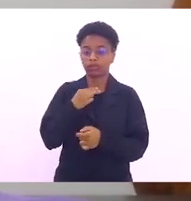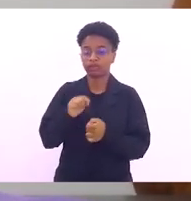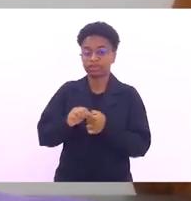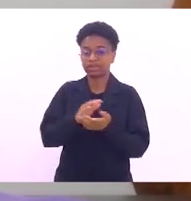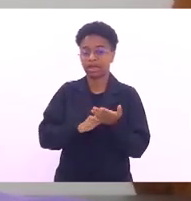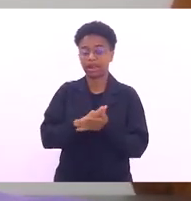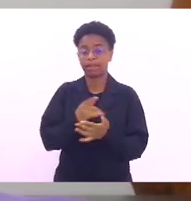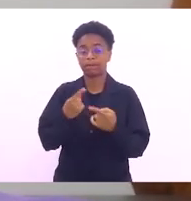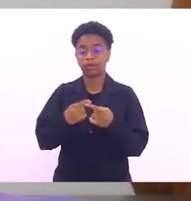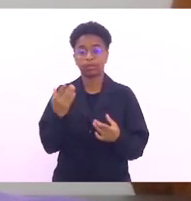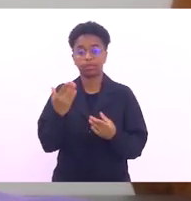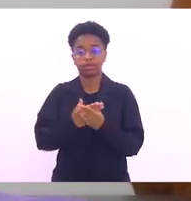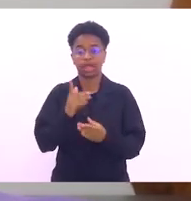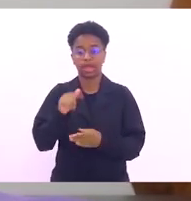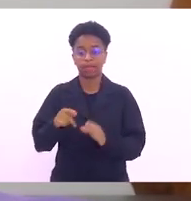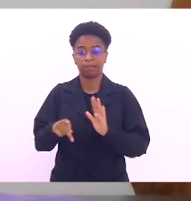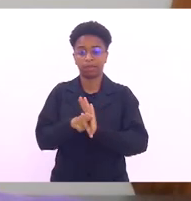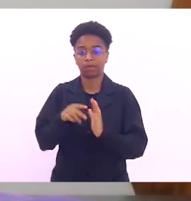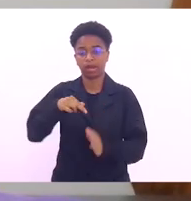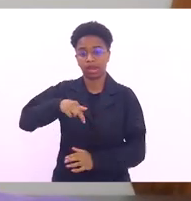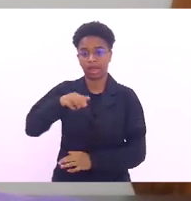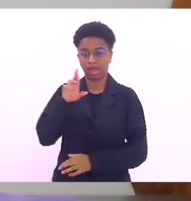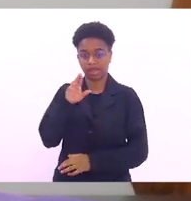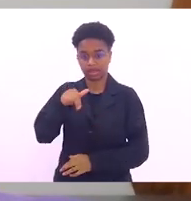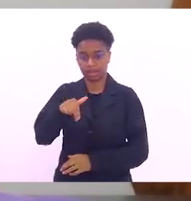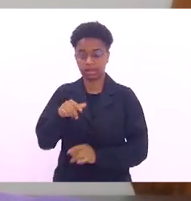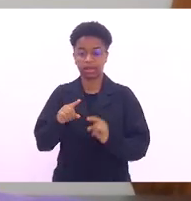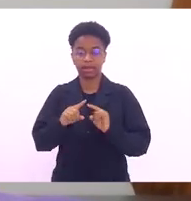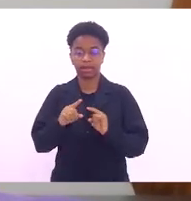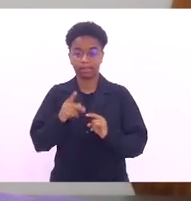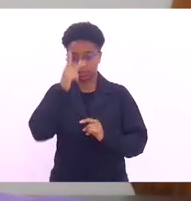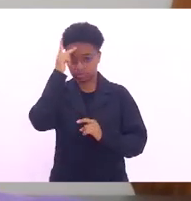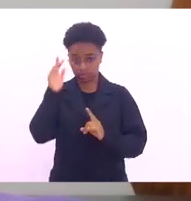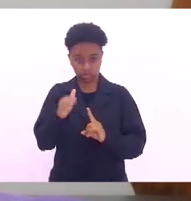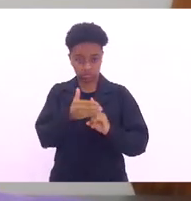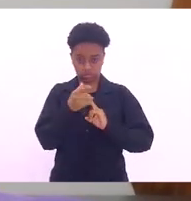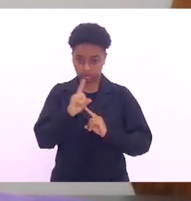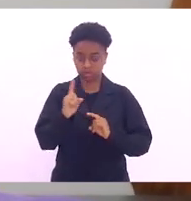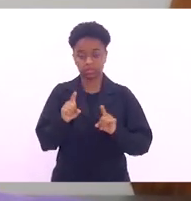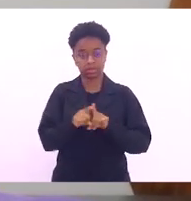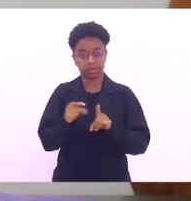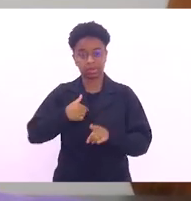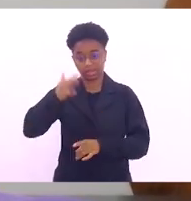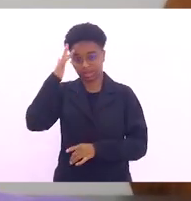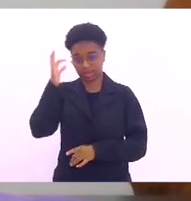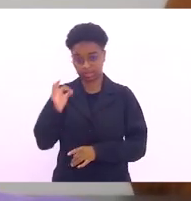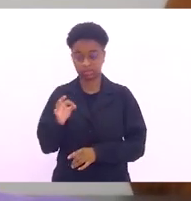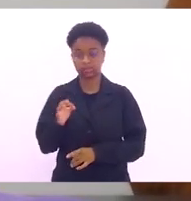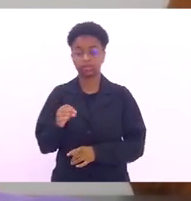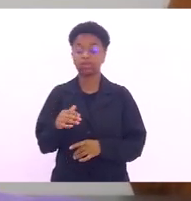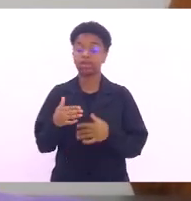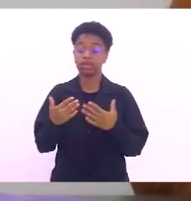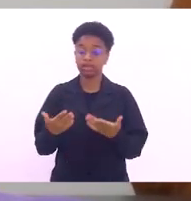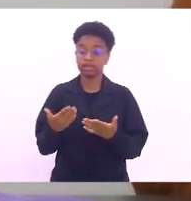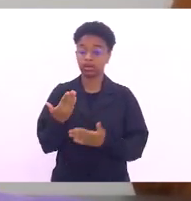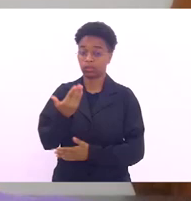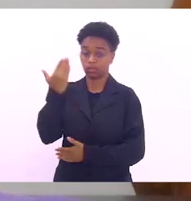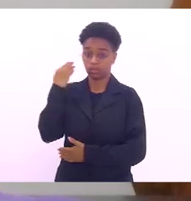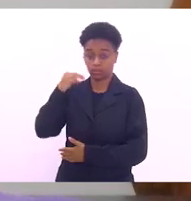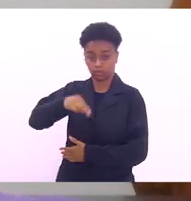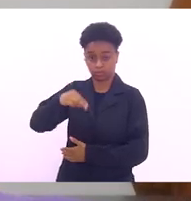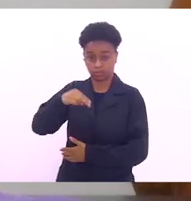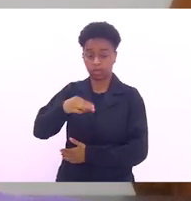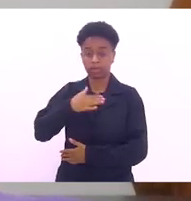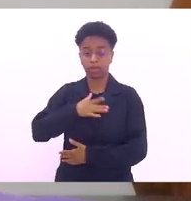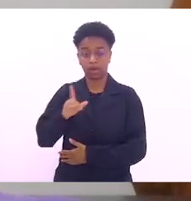ninguém me recebia E eu nada entendia em novembro meu ex-marido esteve no meu condomínio e as câmeras do condomínio flagraram